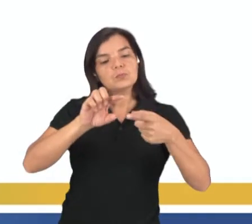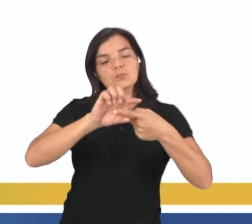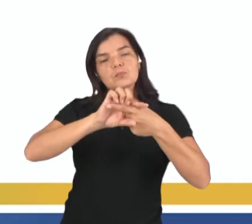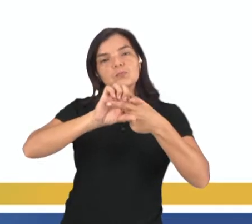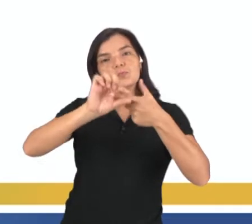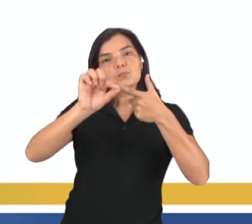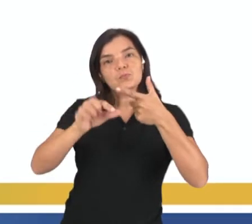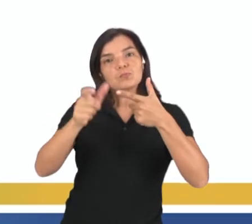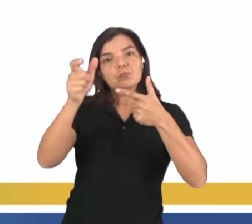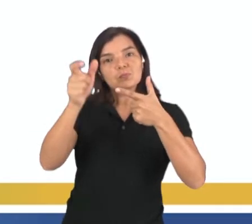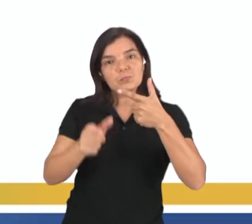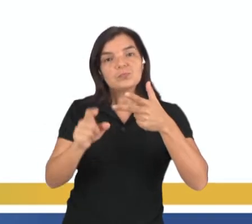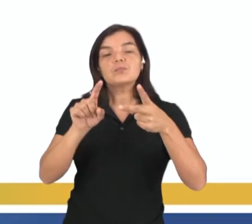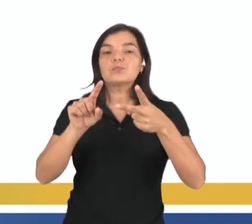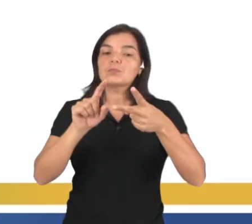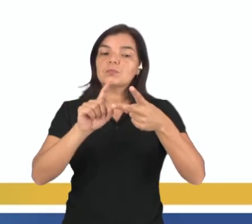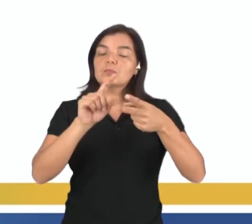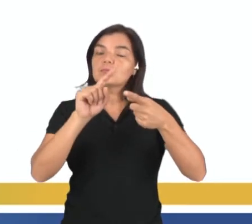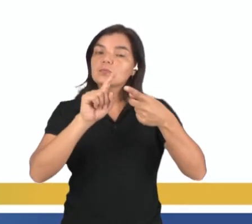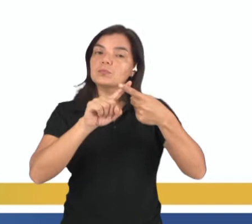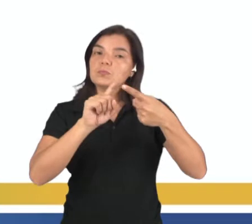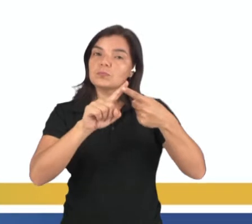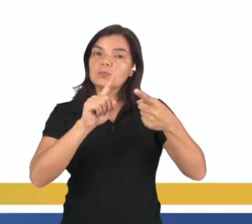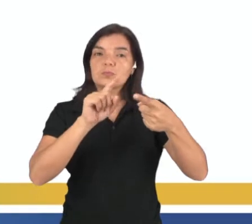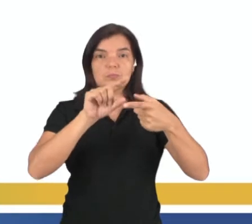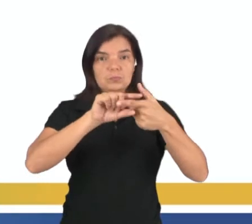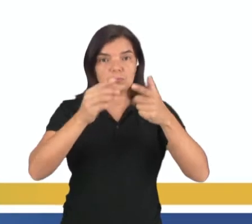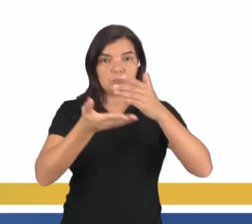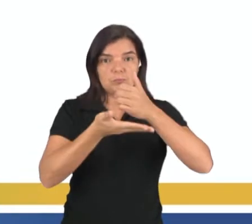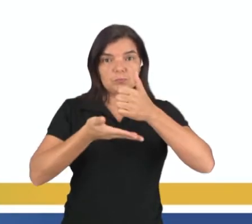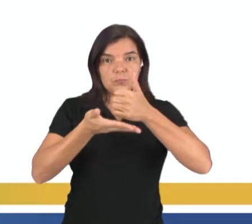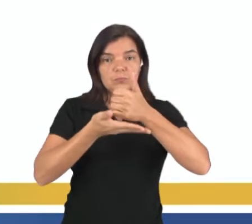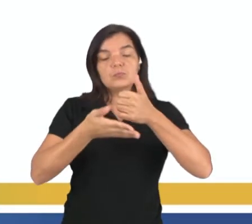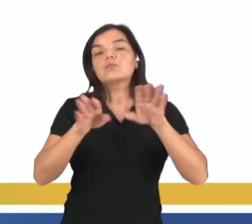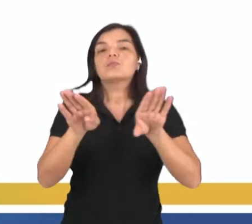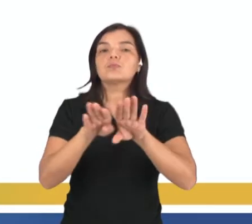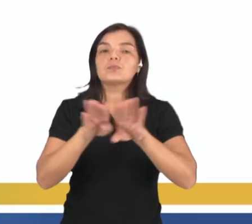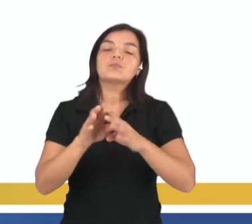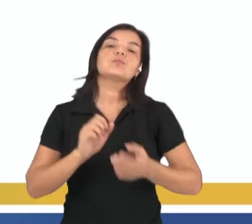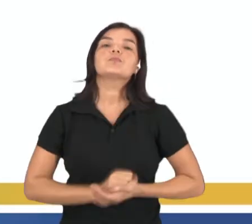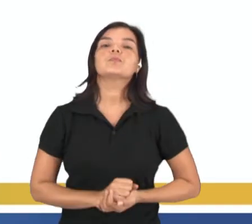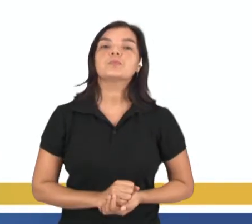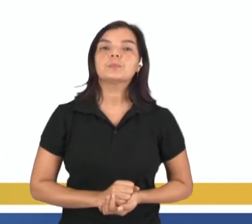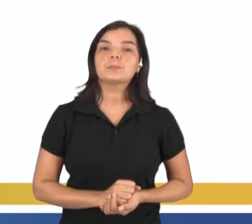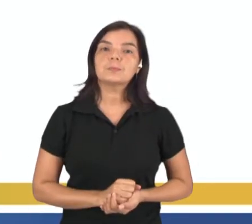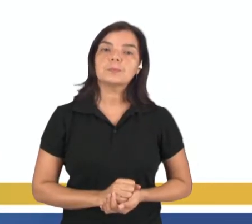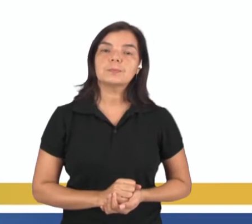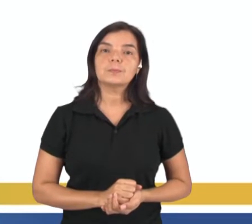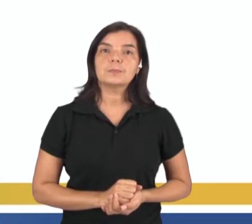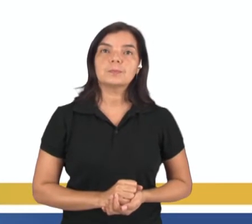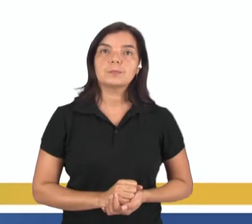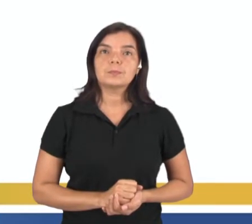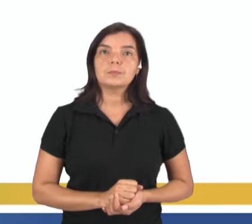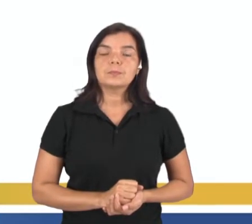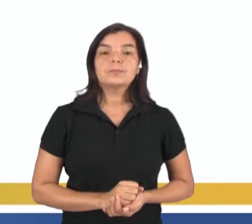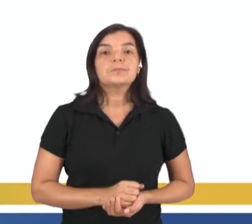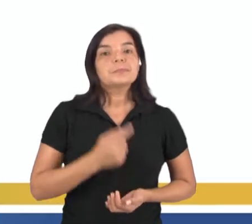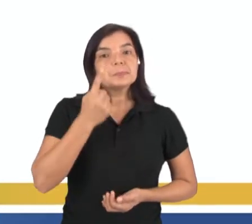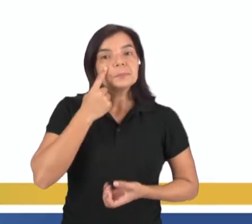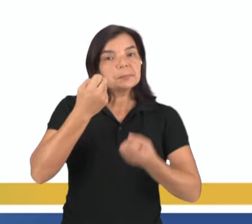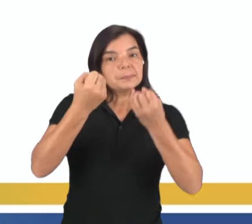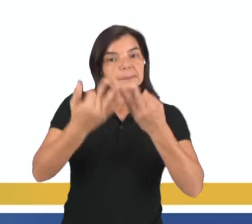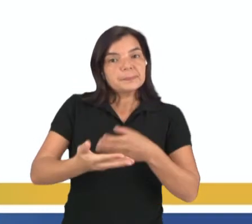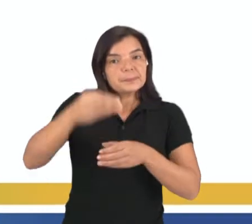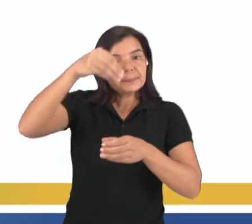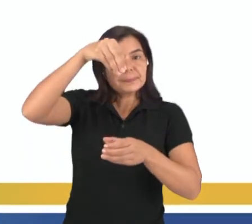e o corpo esponjoso é que se encontra na parte de baixo desse órgão, tá? Agora nós vamos